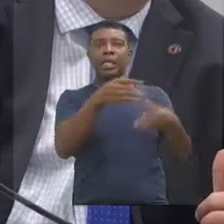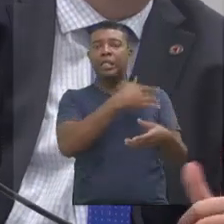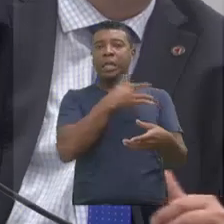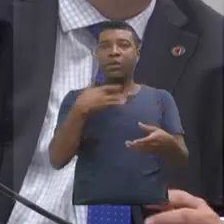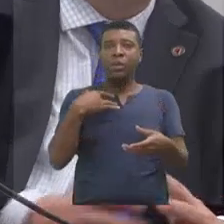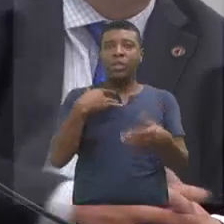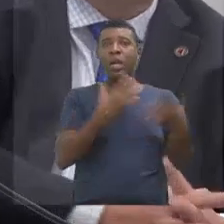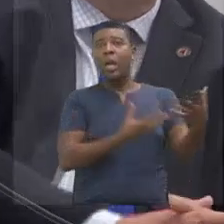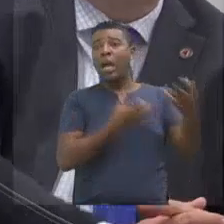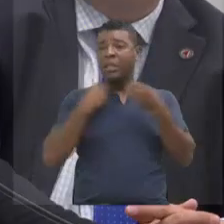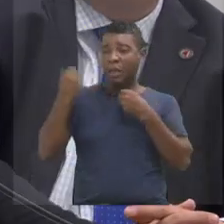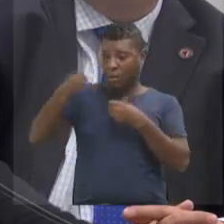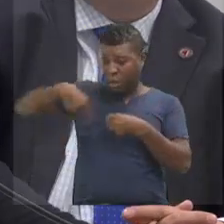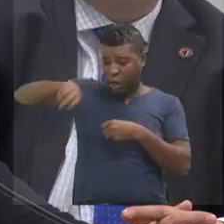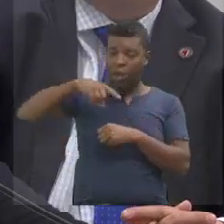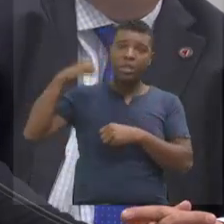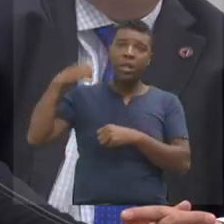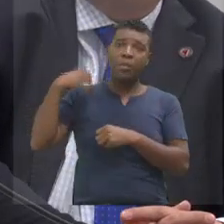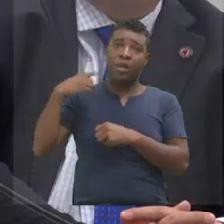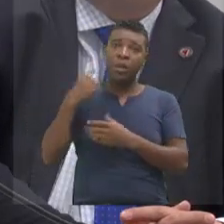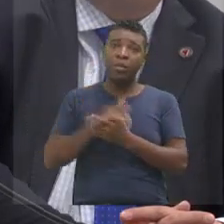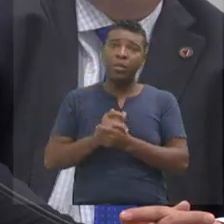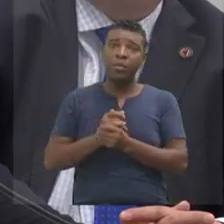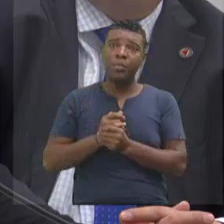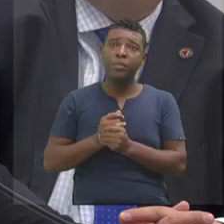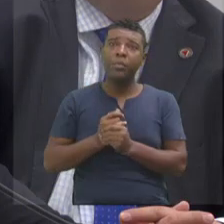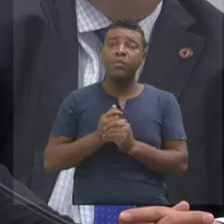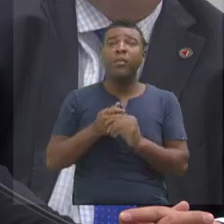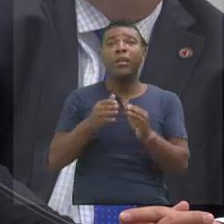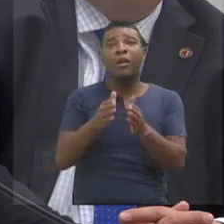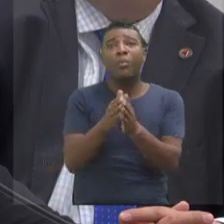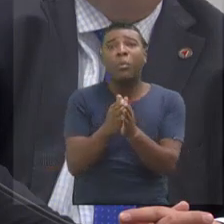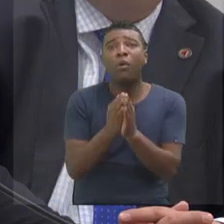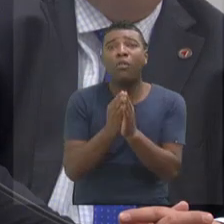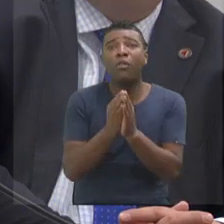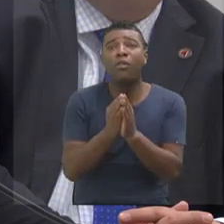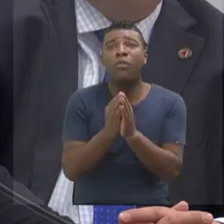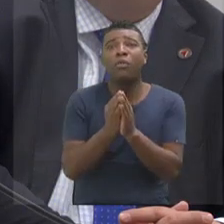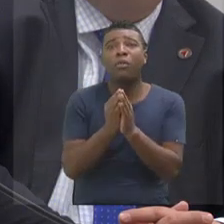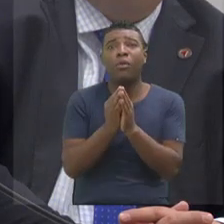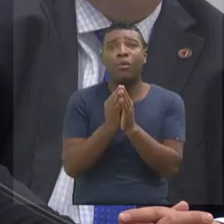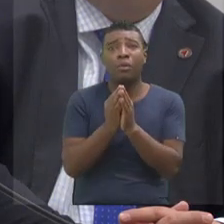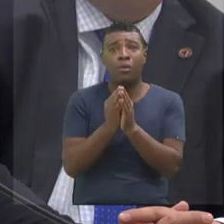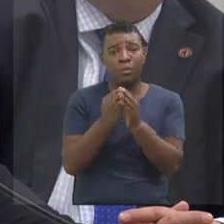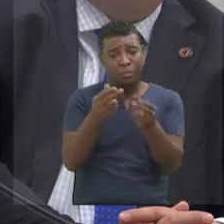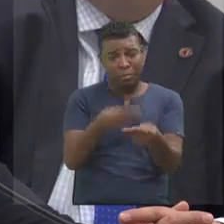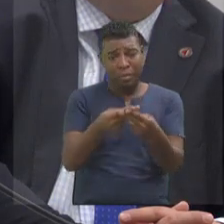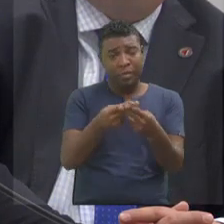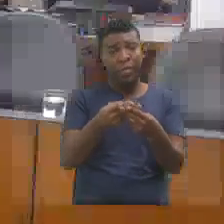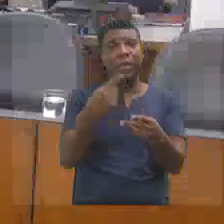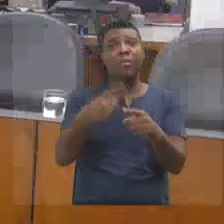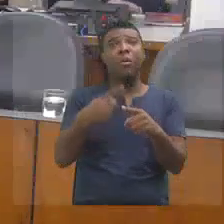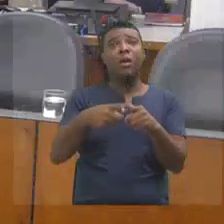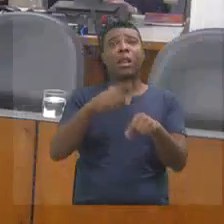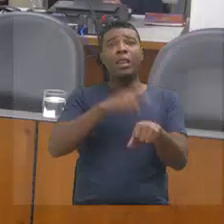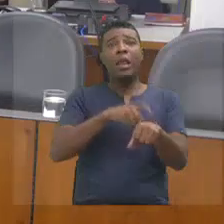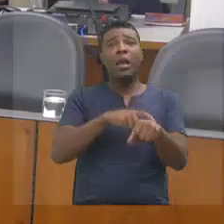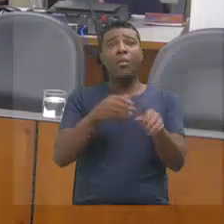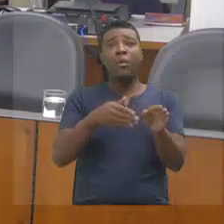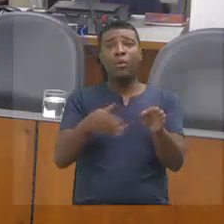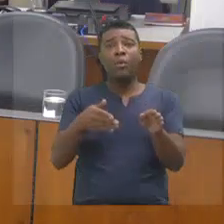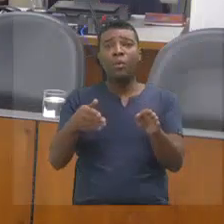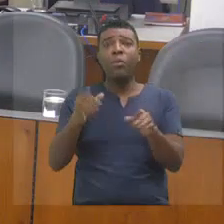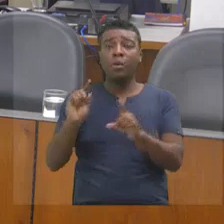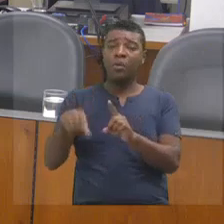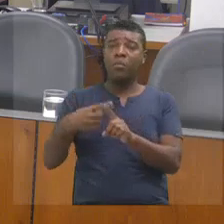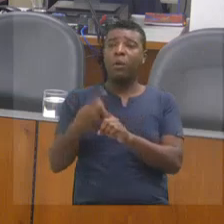lá na ponta eu peço um pouco de paciência porque todos excederam do seu tempo Presidente mais ou